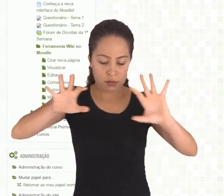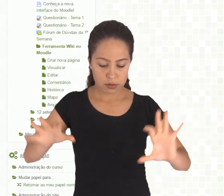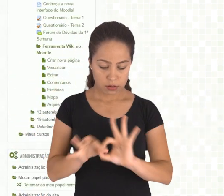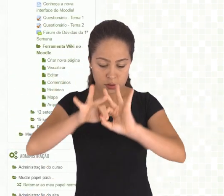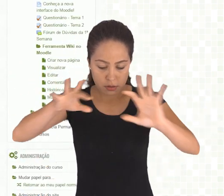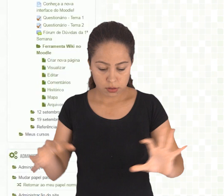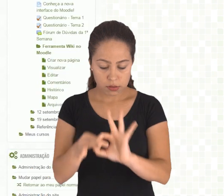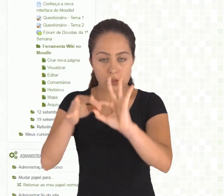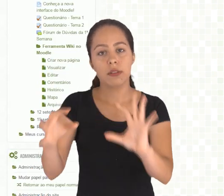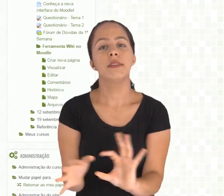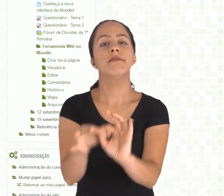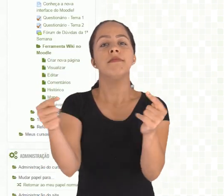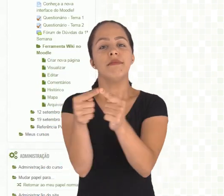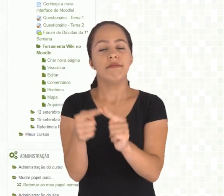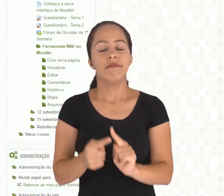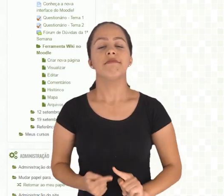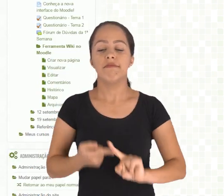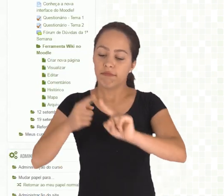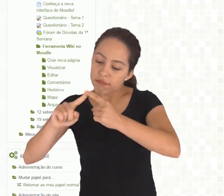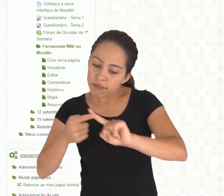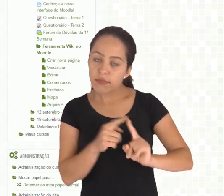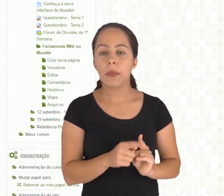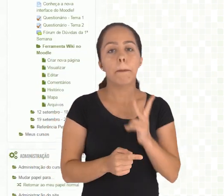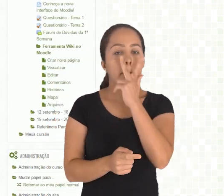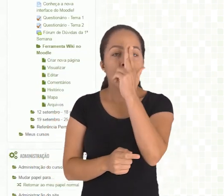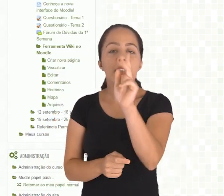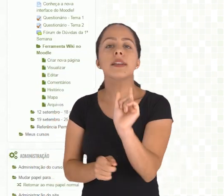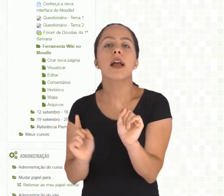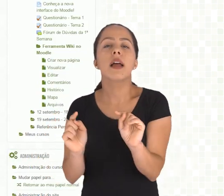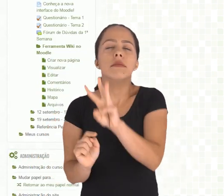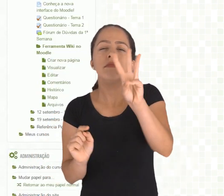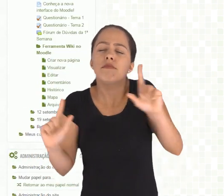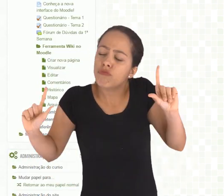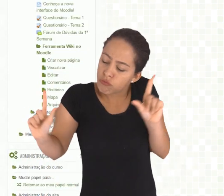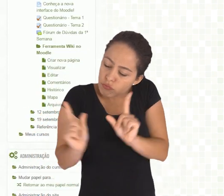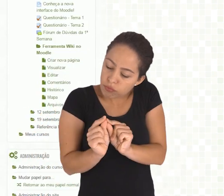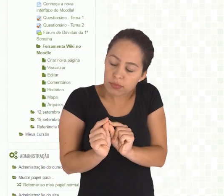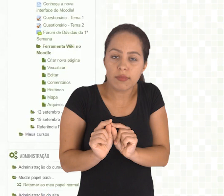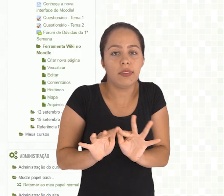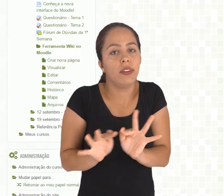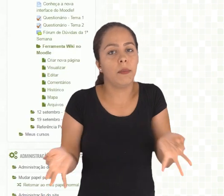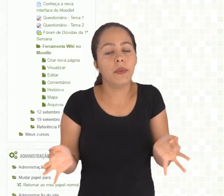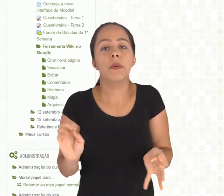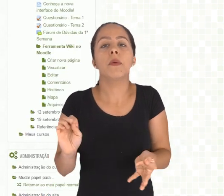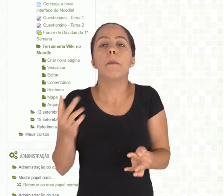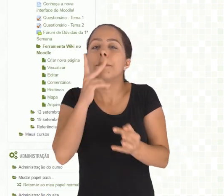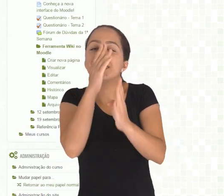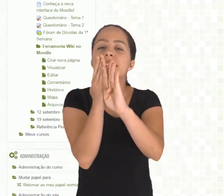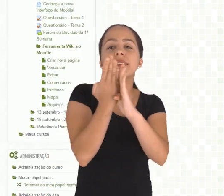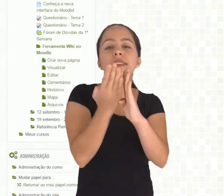também como se ela fosse uma rede de páginas de conteúdos é como um mini website ou uma